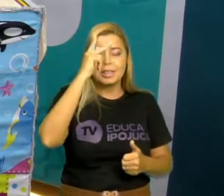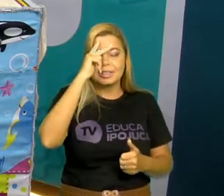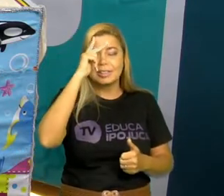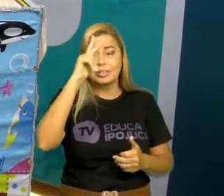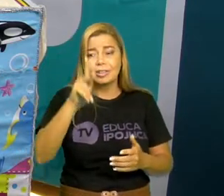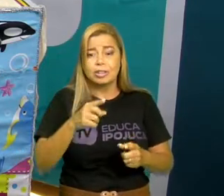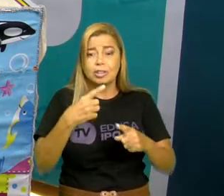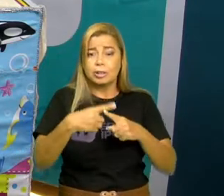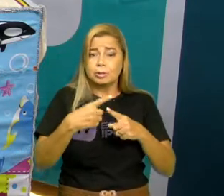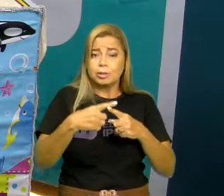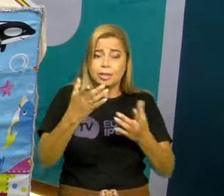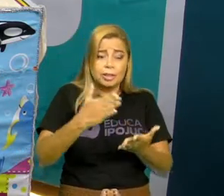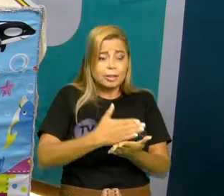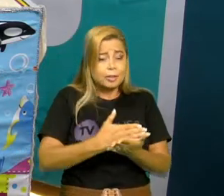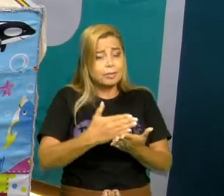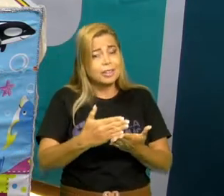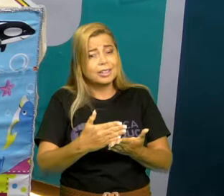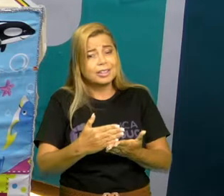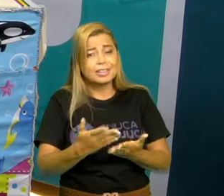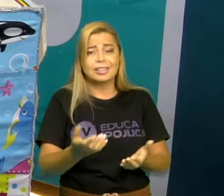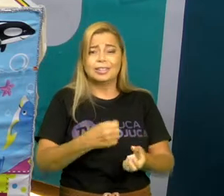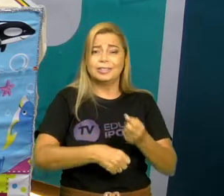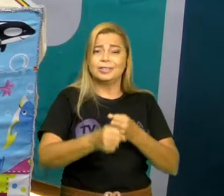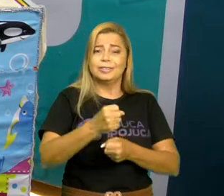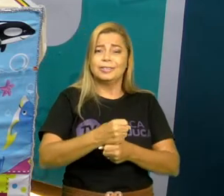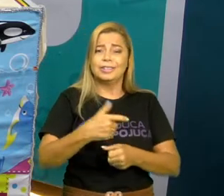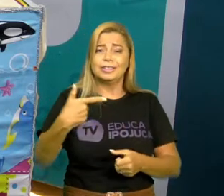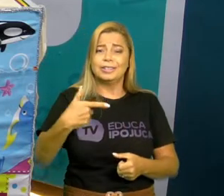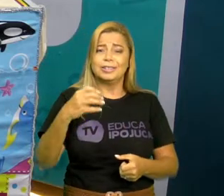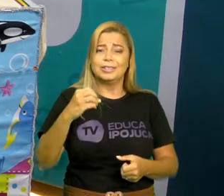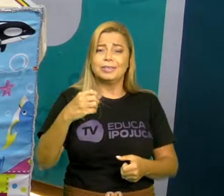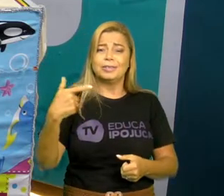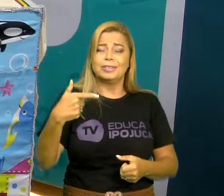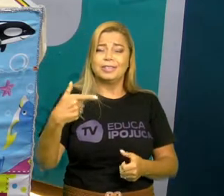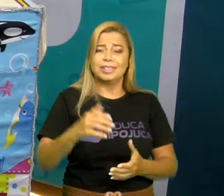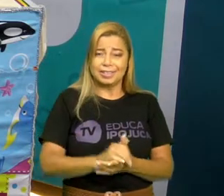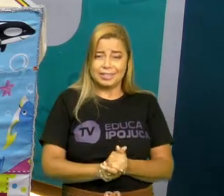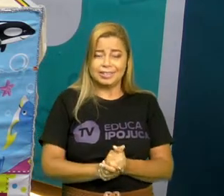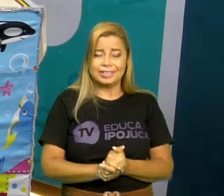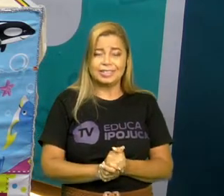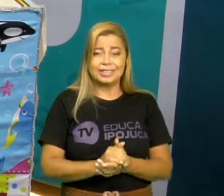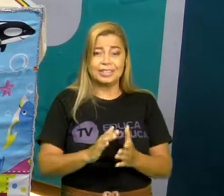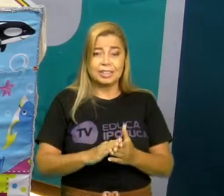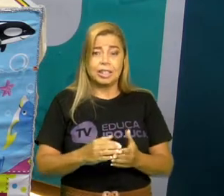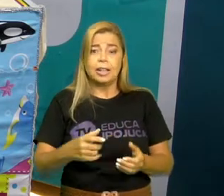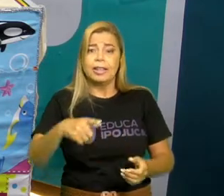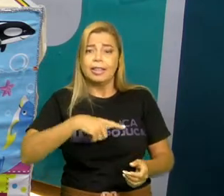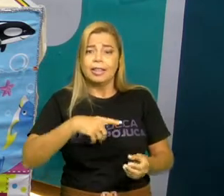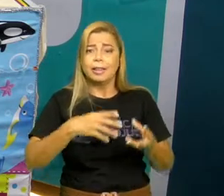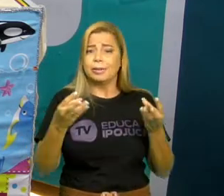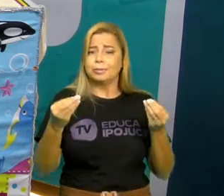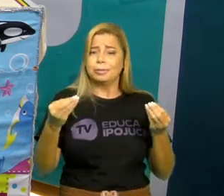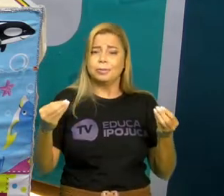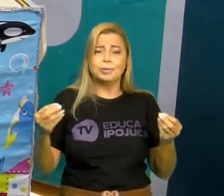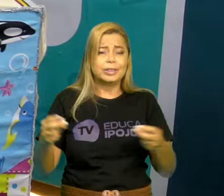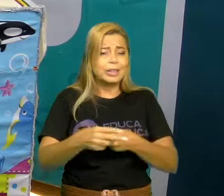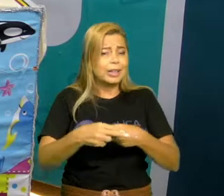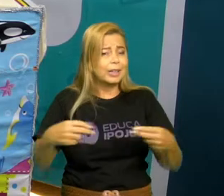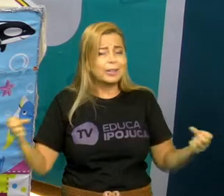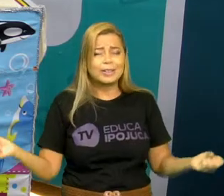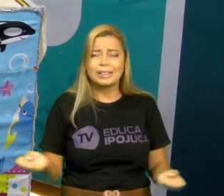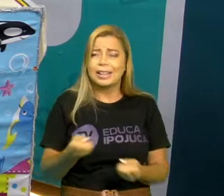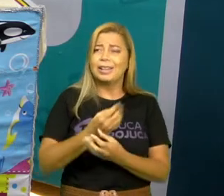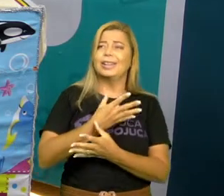o ano de 2022. Isso mesmo, criançada. E muita coisa nova, viu, tia Lê? Muita coisa nova, não é